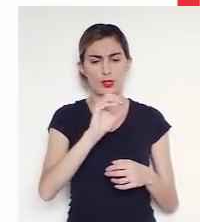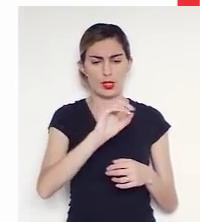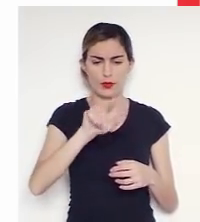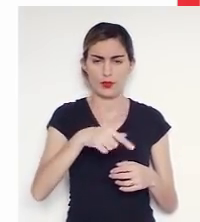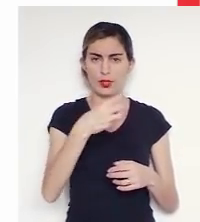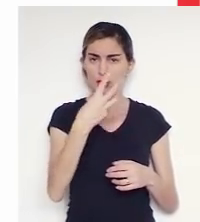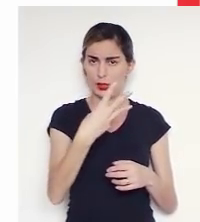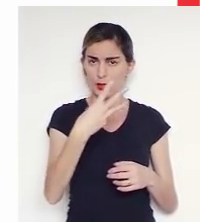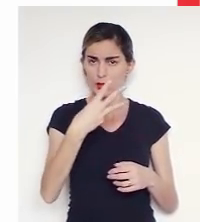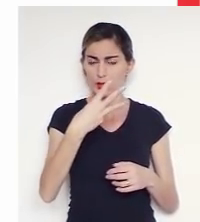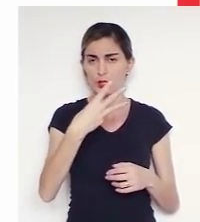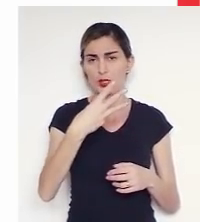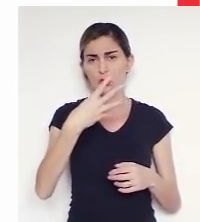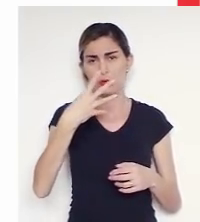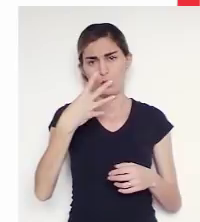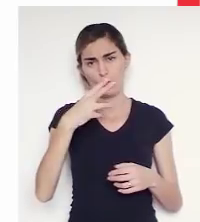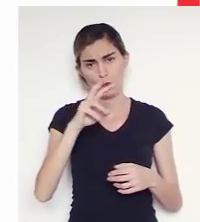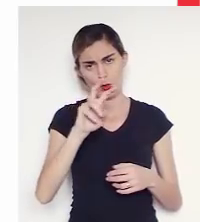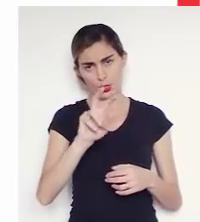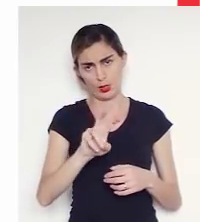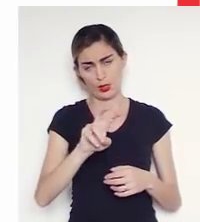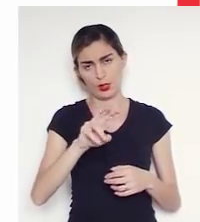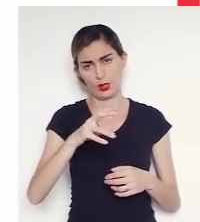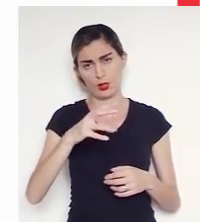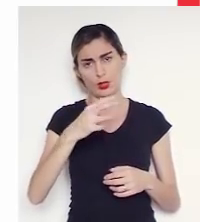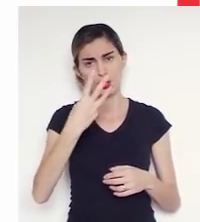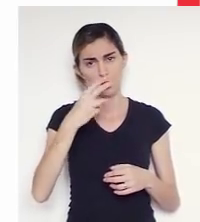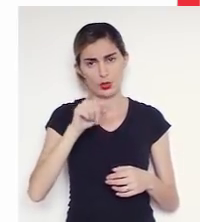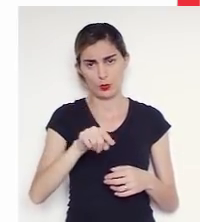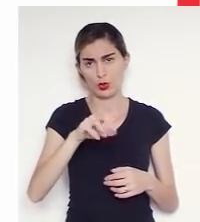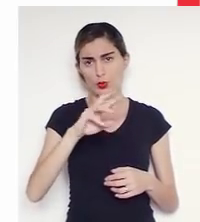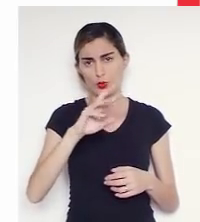0,3454 metros. Vamos para mais um exemplo.